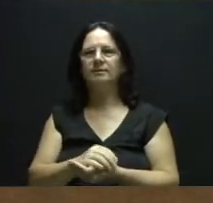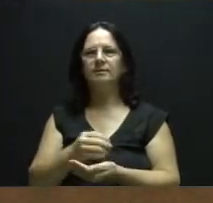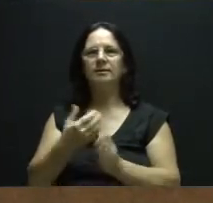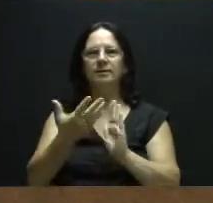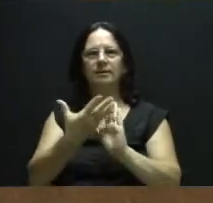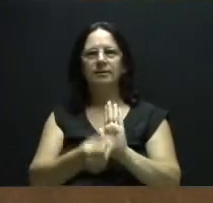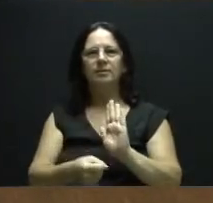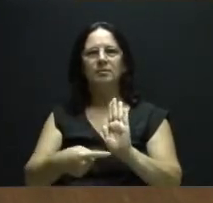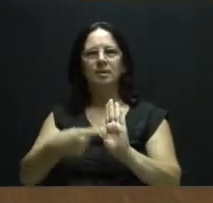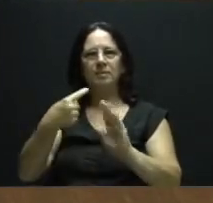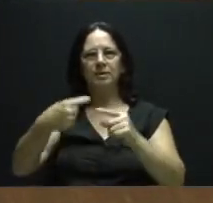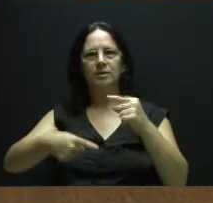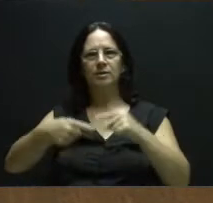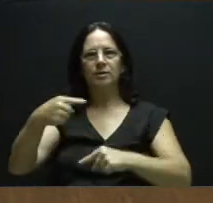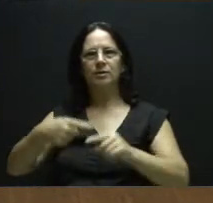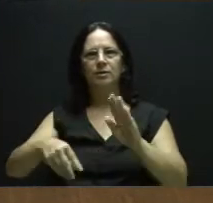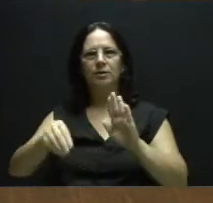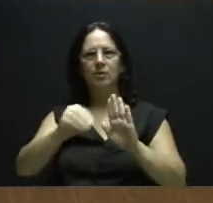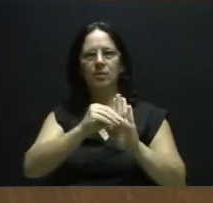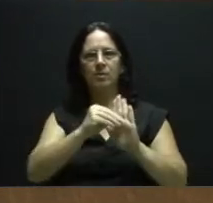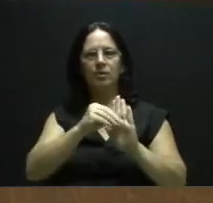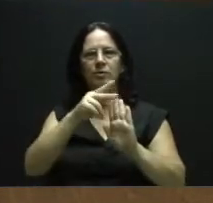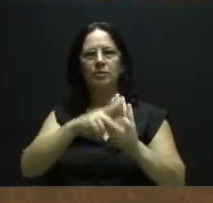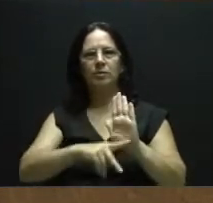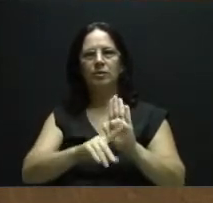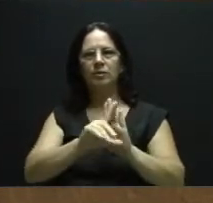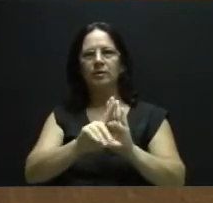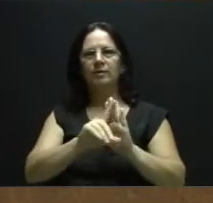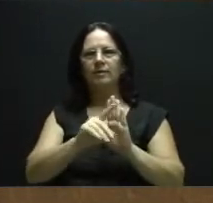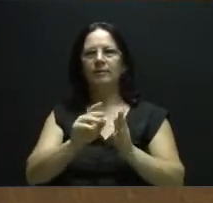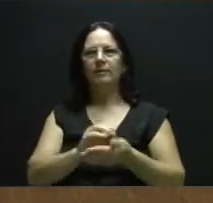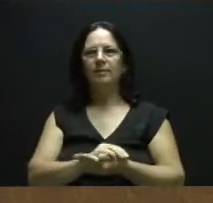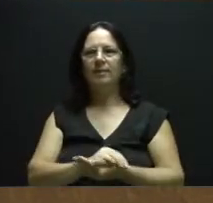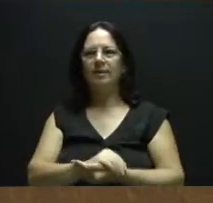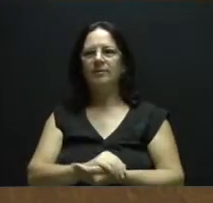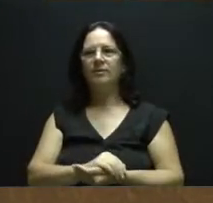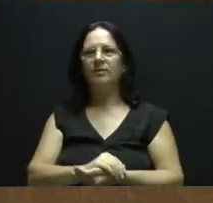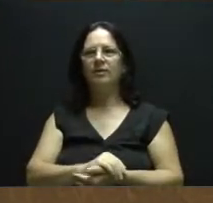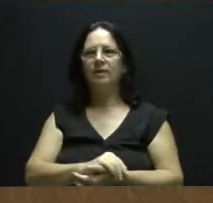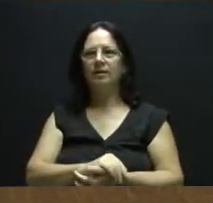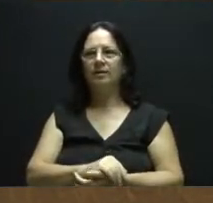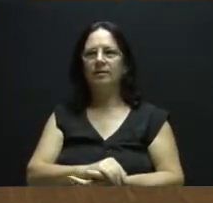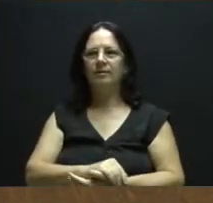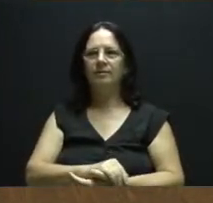aprovado em primeira discussão com a emenda o presente projeto de lei